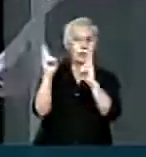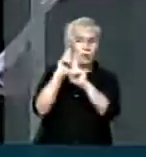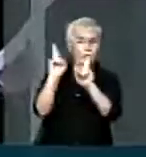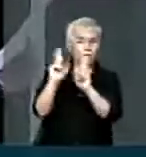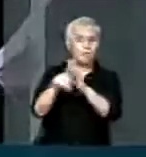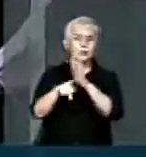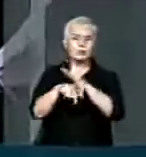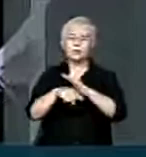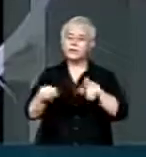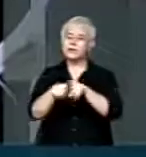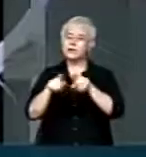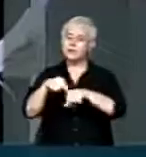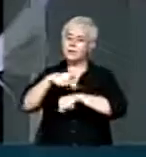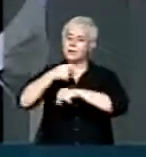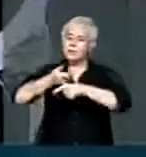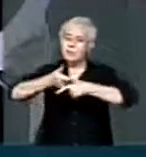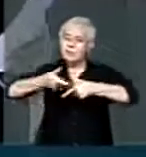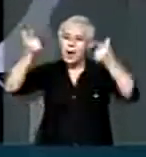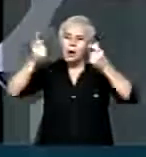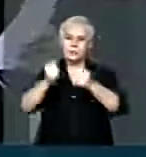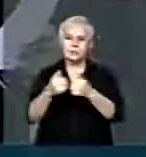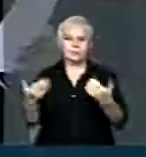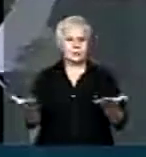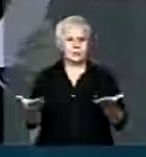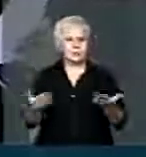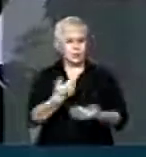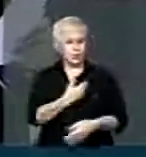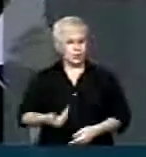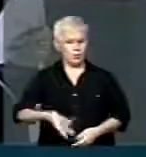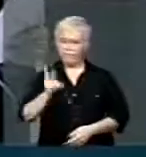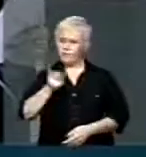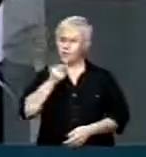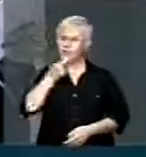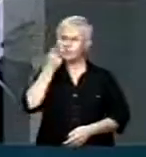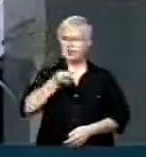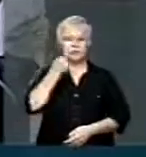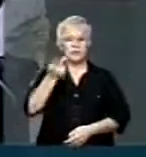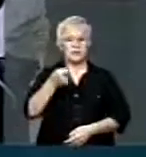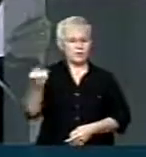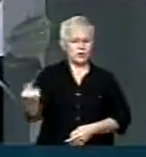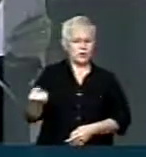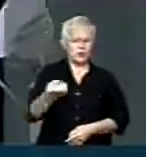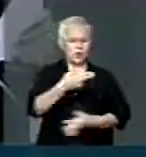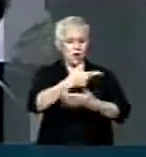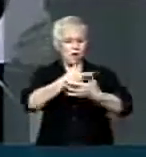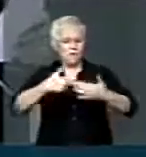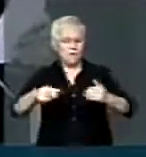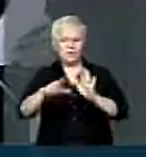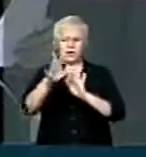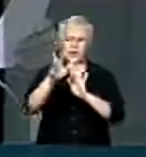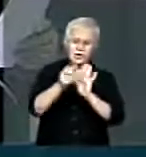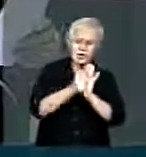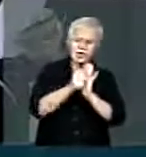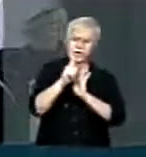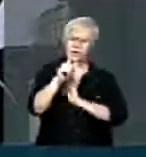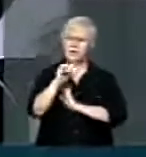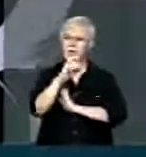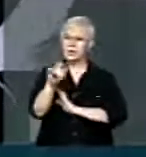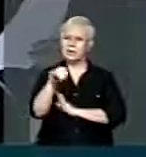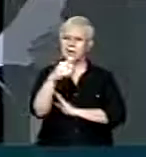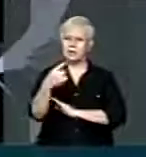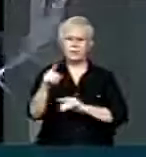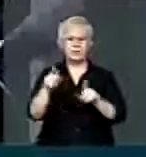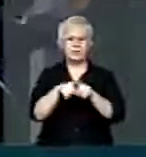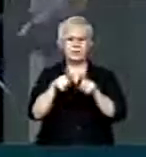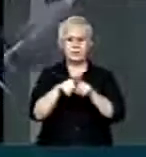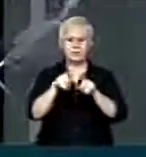países emergentes. O governo seguidamente aí anuncia novas rodadas de licitações e acha